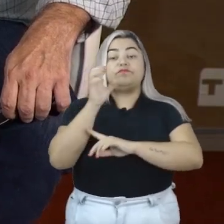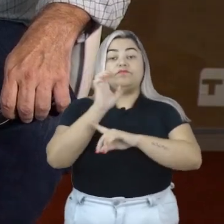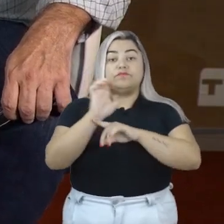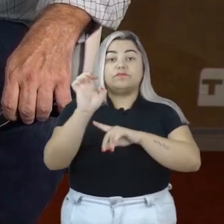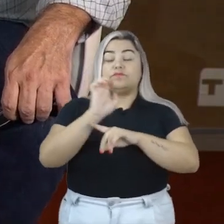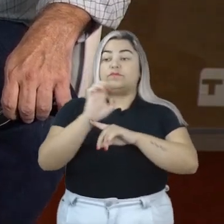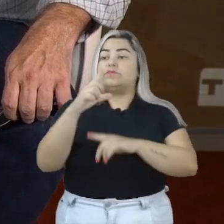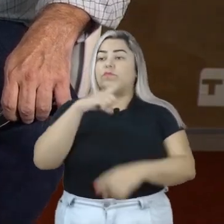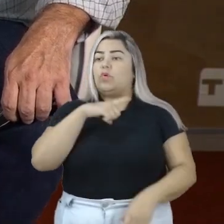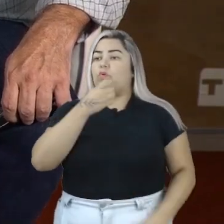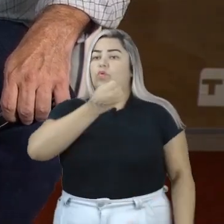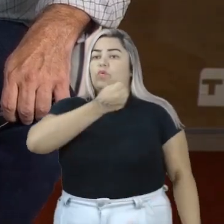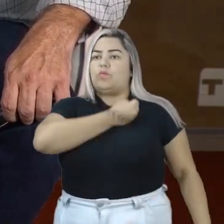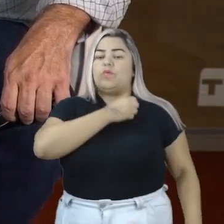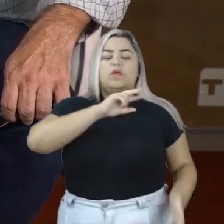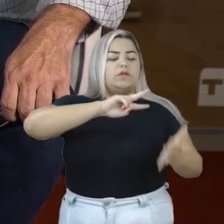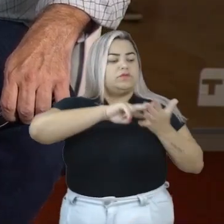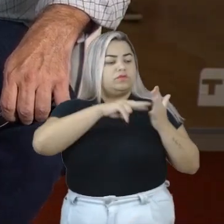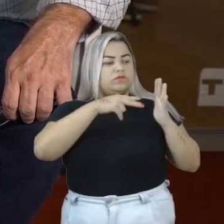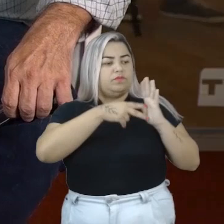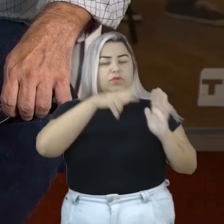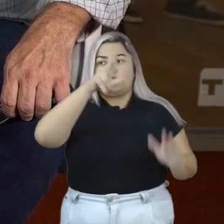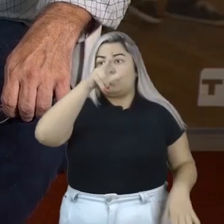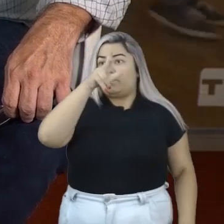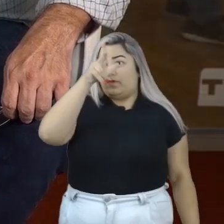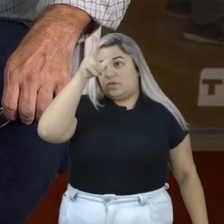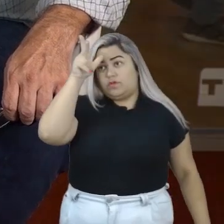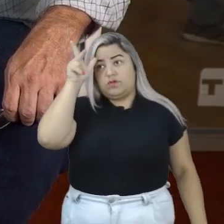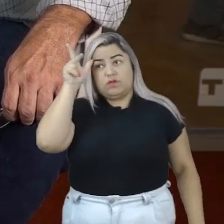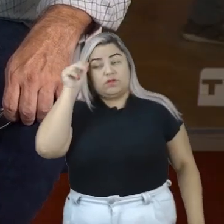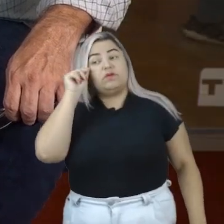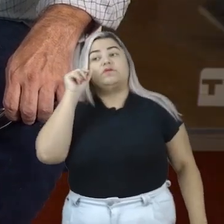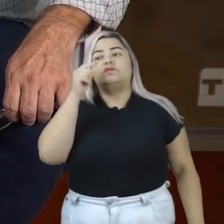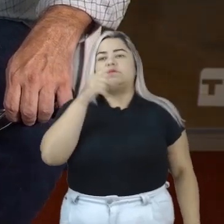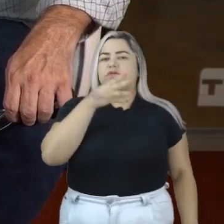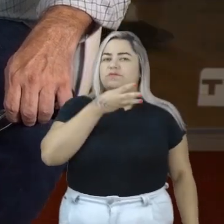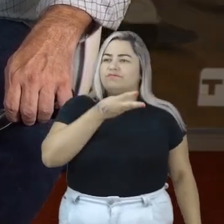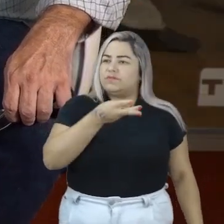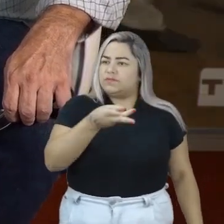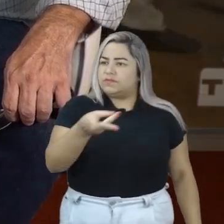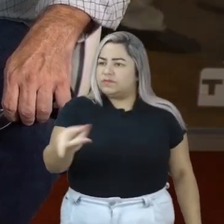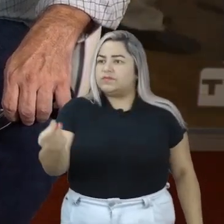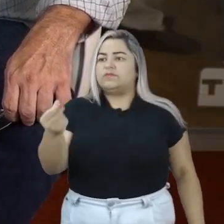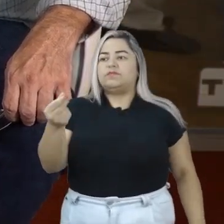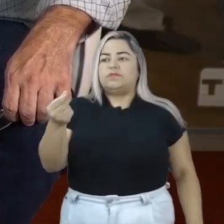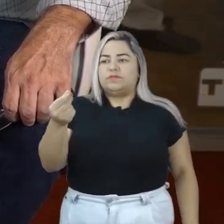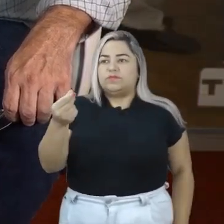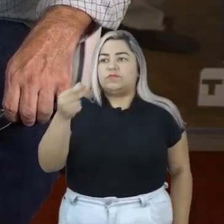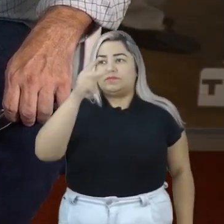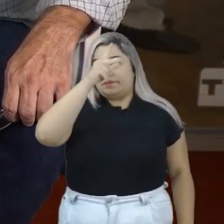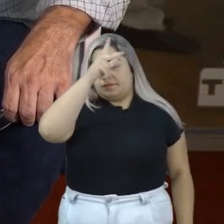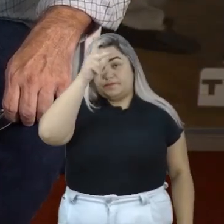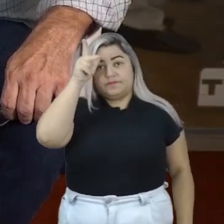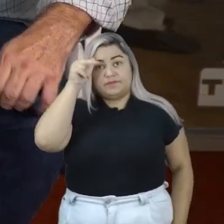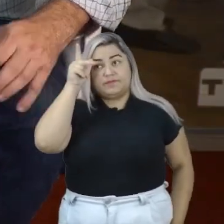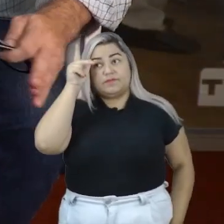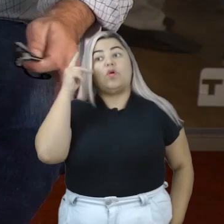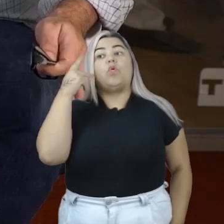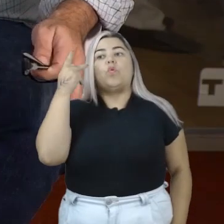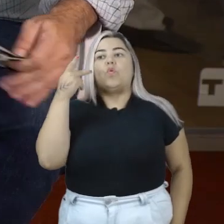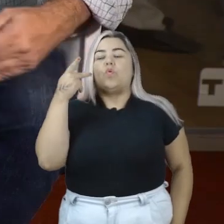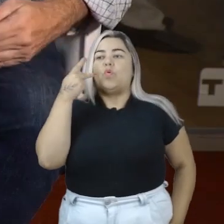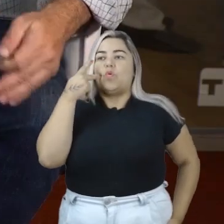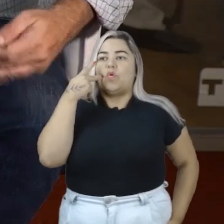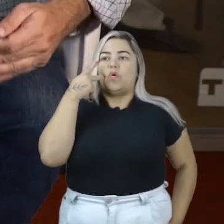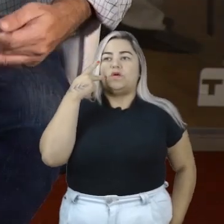número bastante significativo de prefeituras, vice-prefeituras, centenas de vereadores e vereadoras. Nós somos proporcionalmente